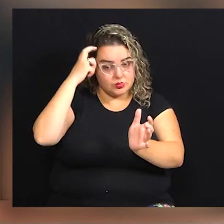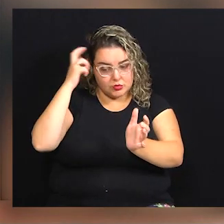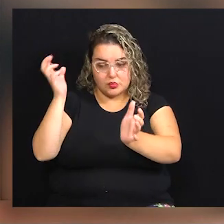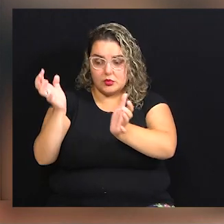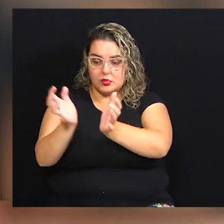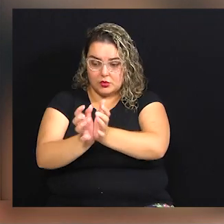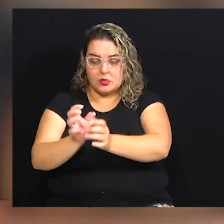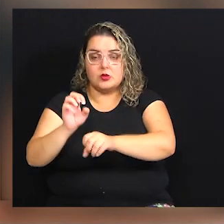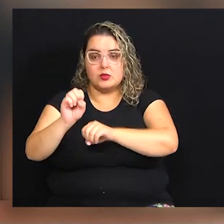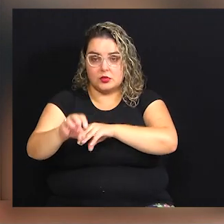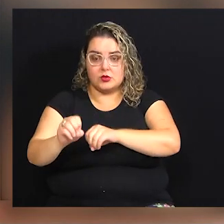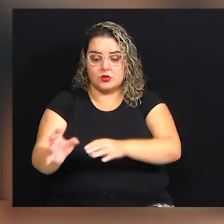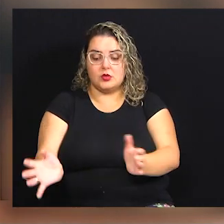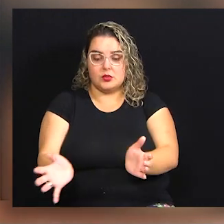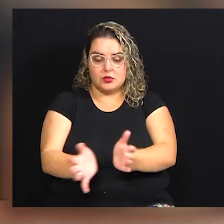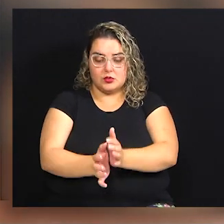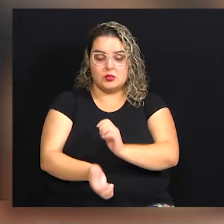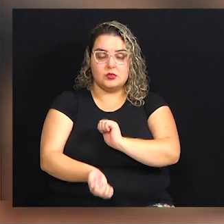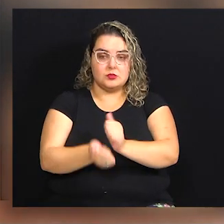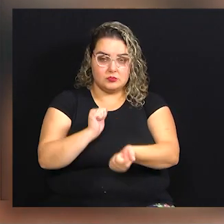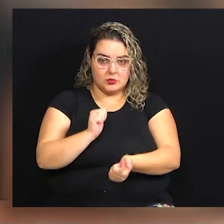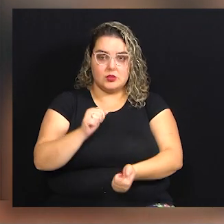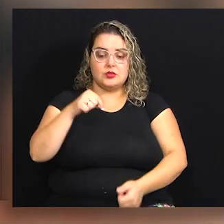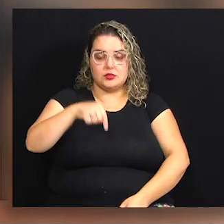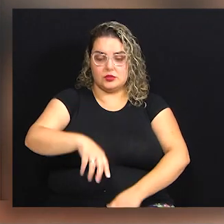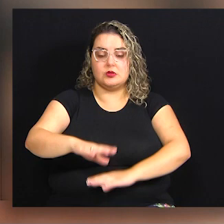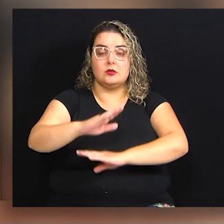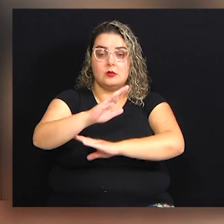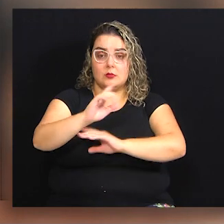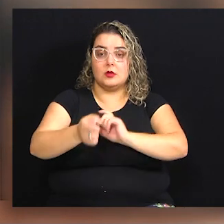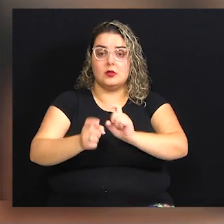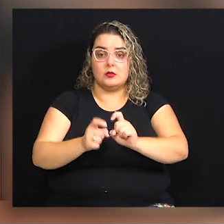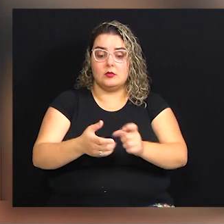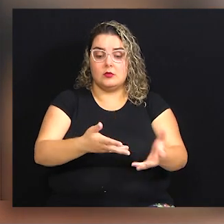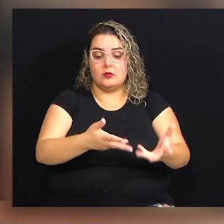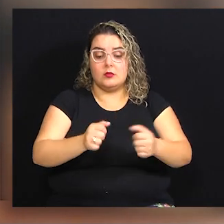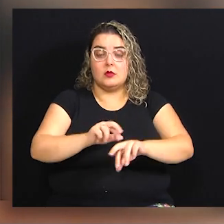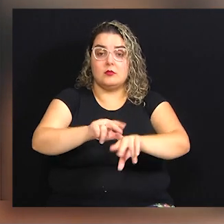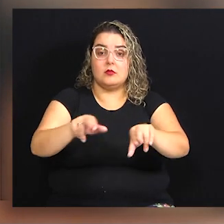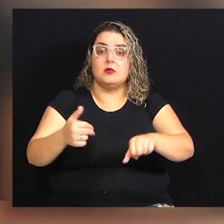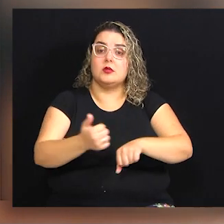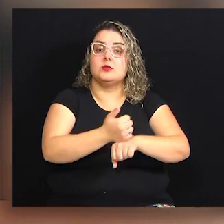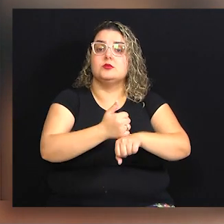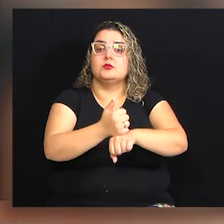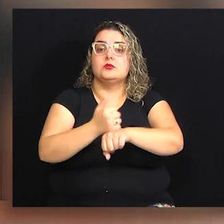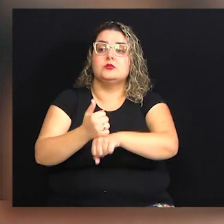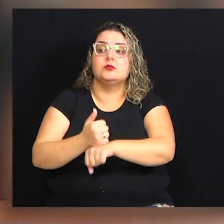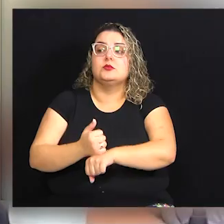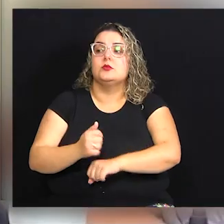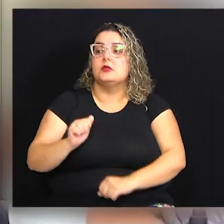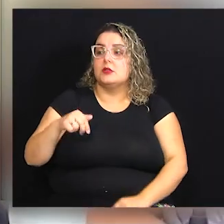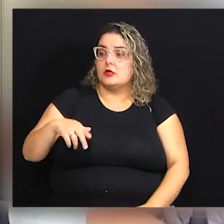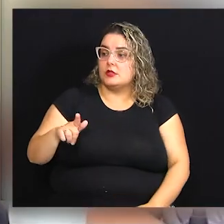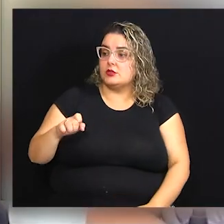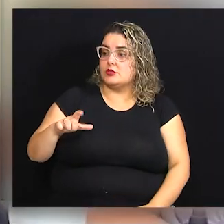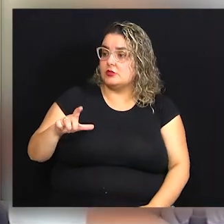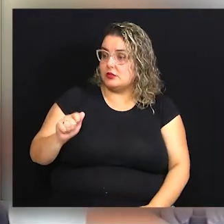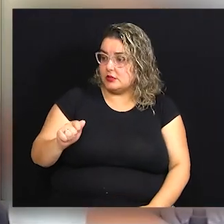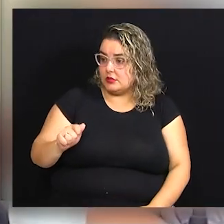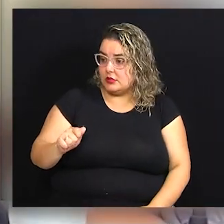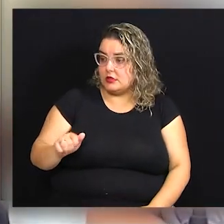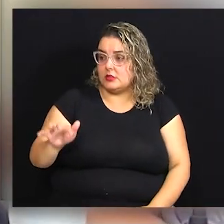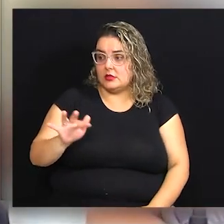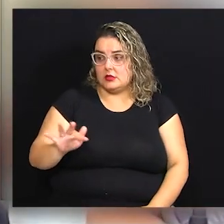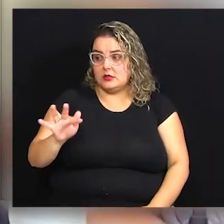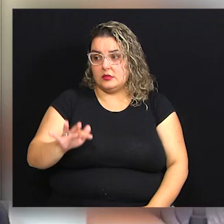Cultura, Educação e Esporte da Câmara. Para a reunião foram convidados vários profissionais, como Ângela Soligo,